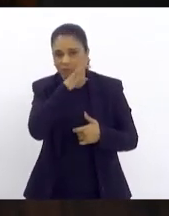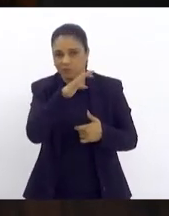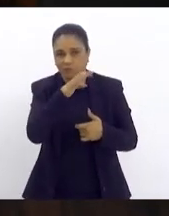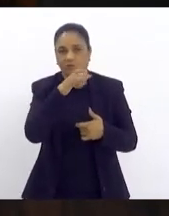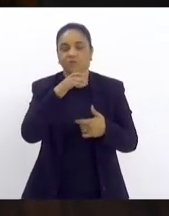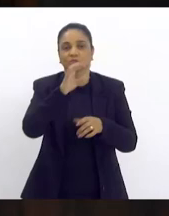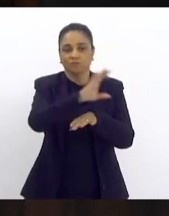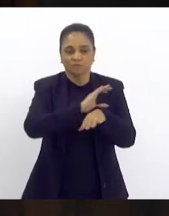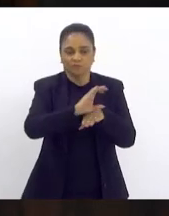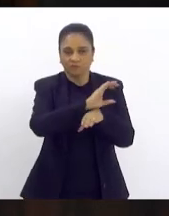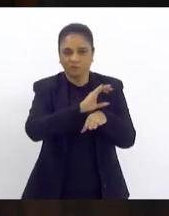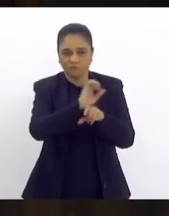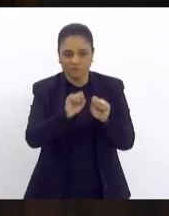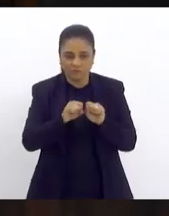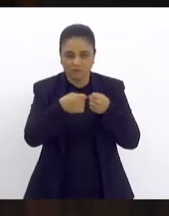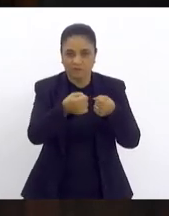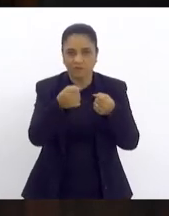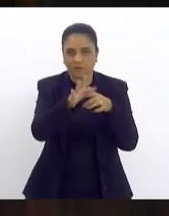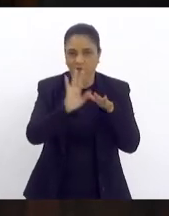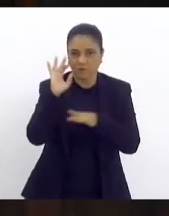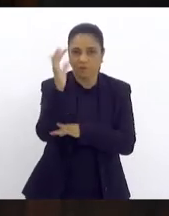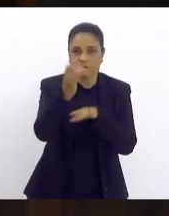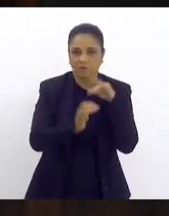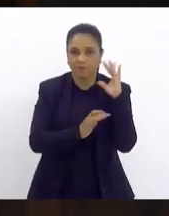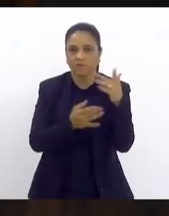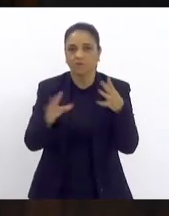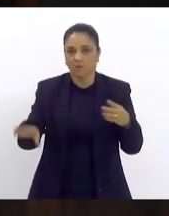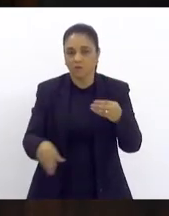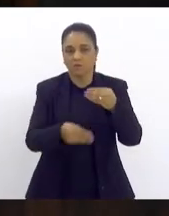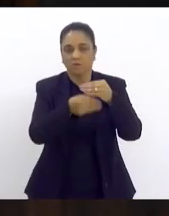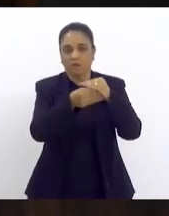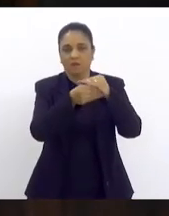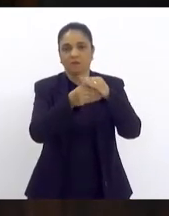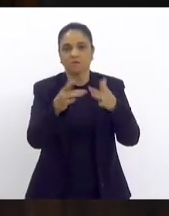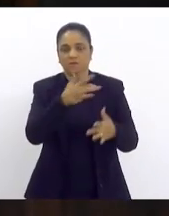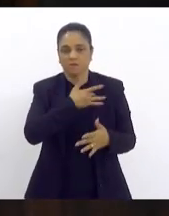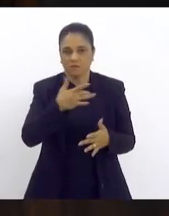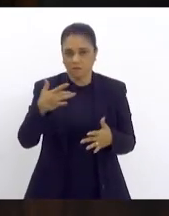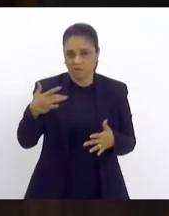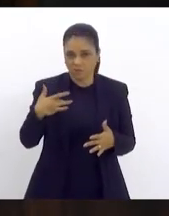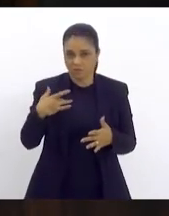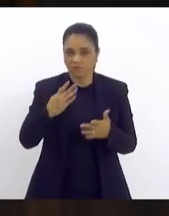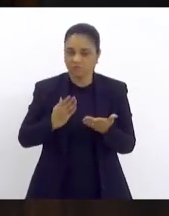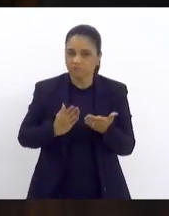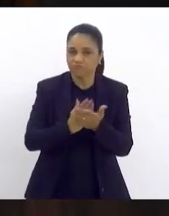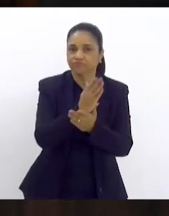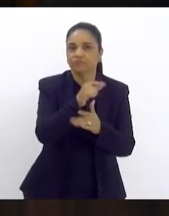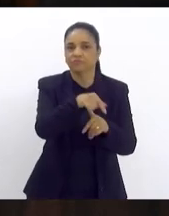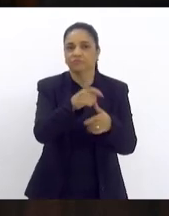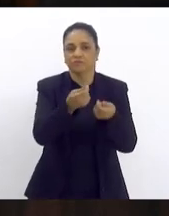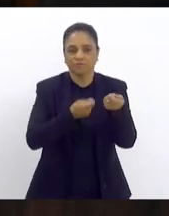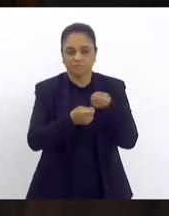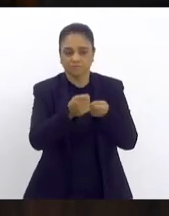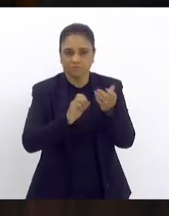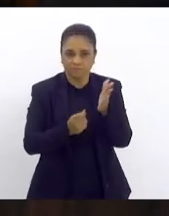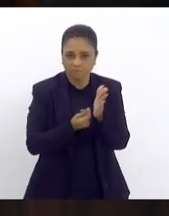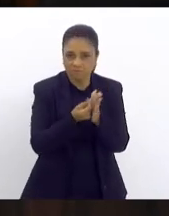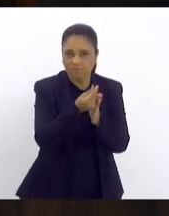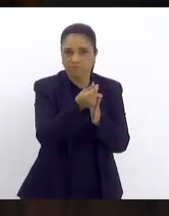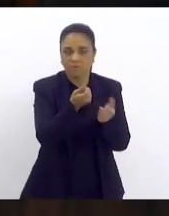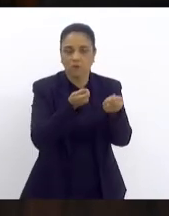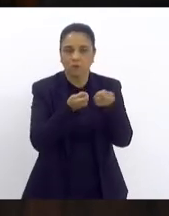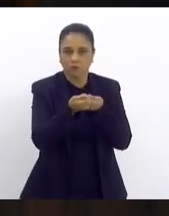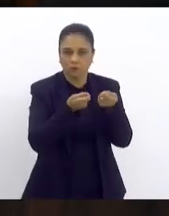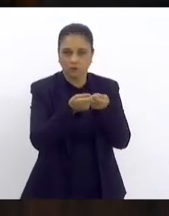constitucionalidade de Defesa do meio ambiente favorável com emenda de saúde favorável é de orçamento financeiro e